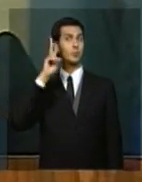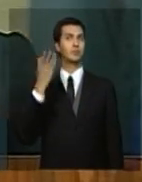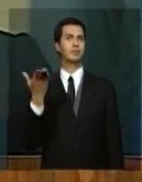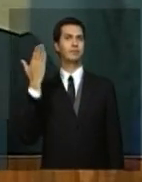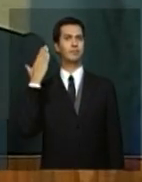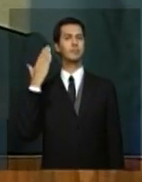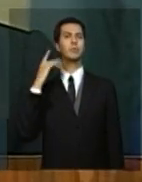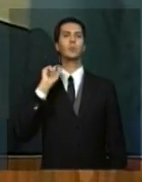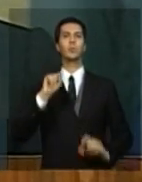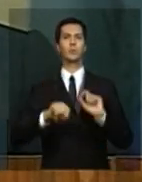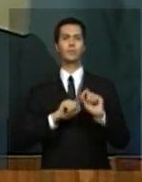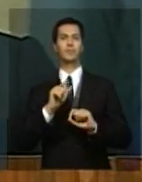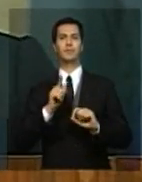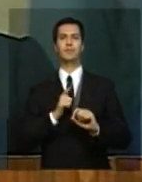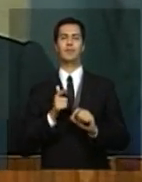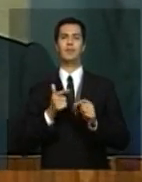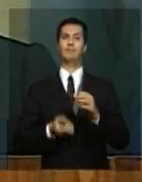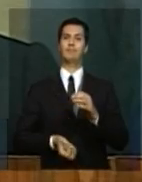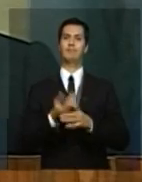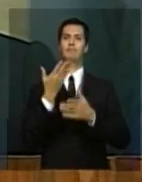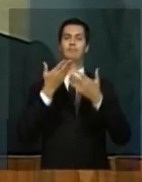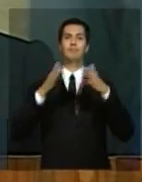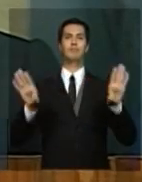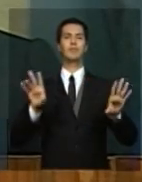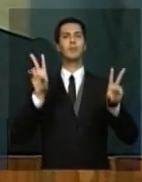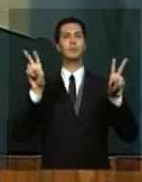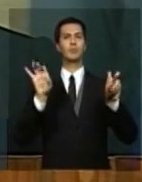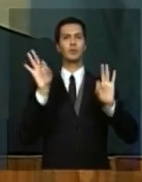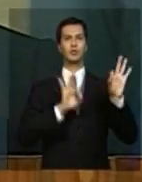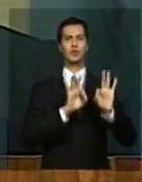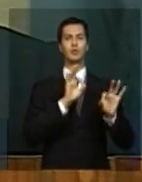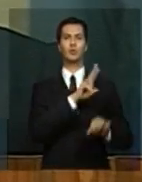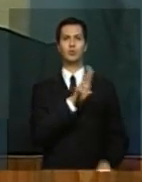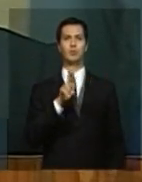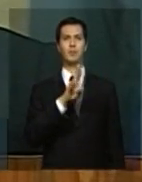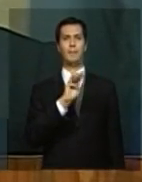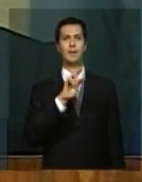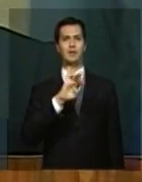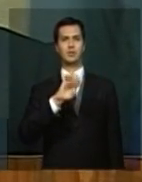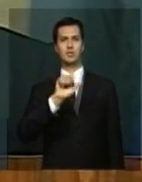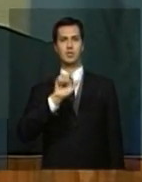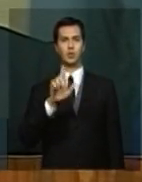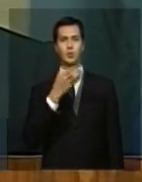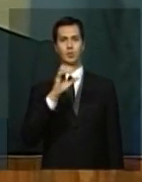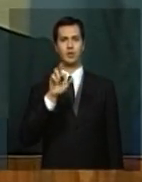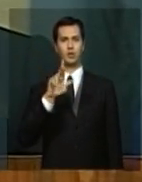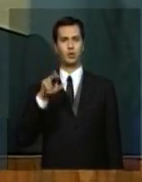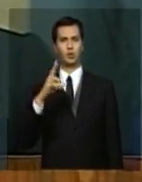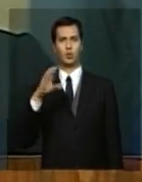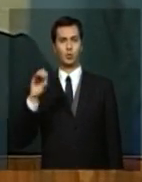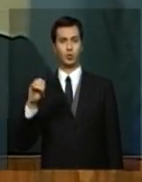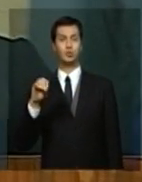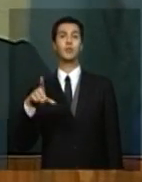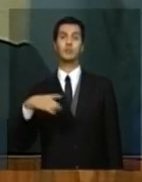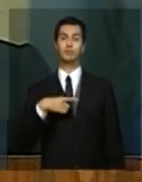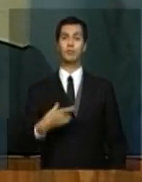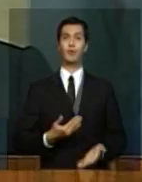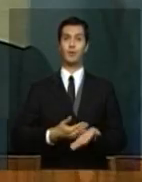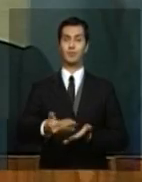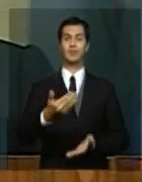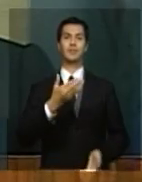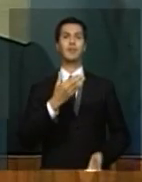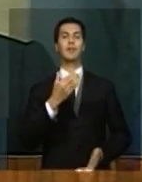lançamento do Brasil carinhoso creches de 0 a TR e de 0 a 6